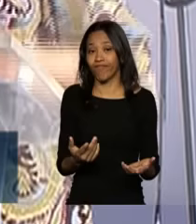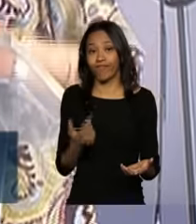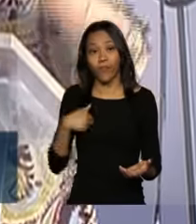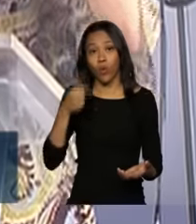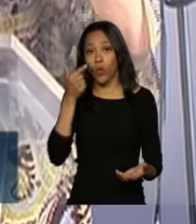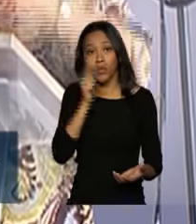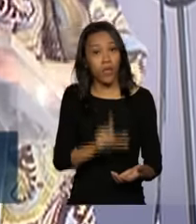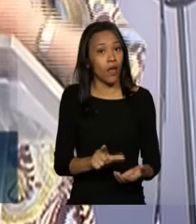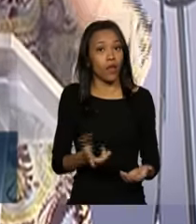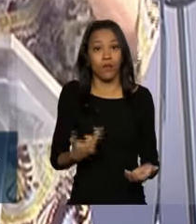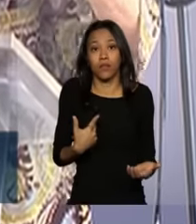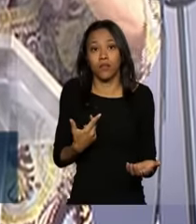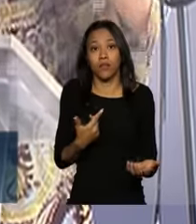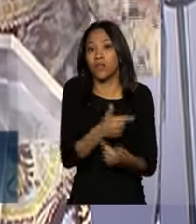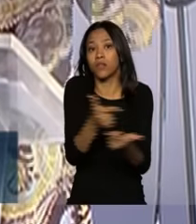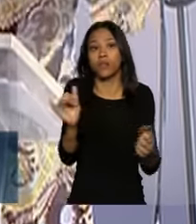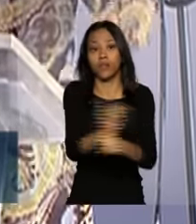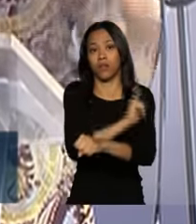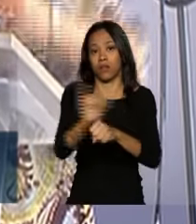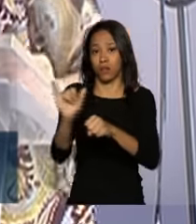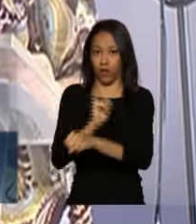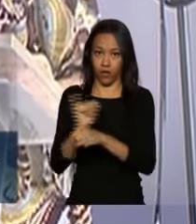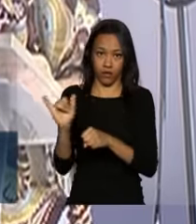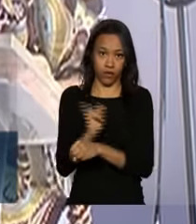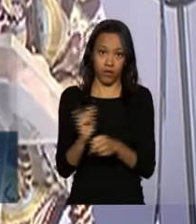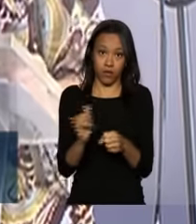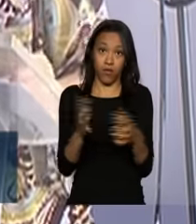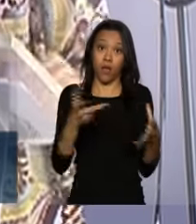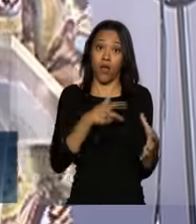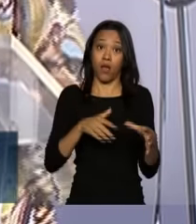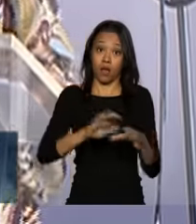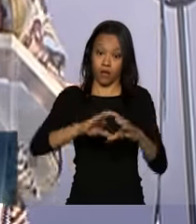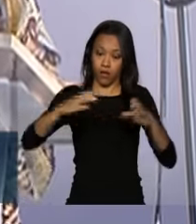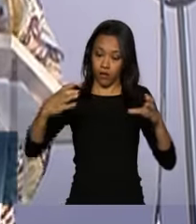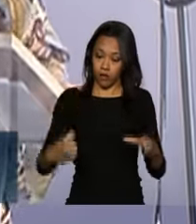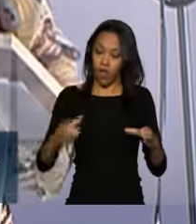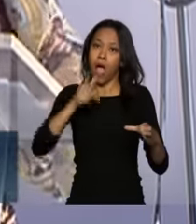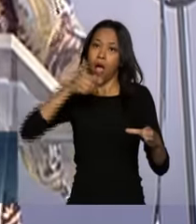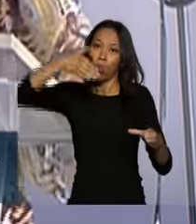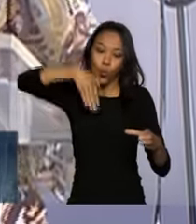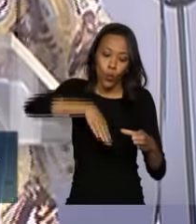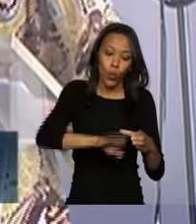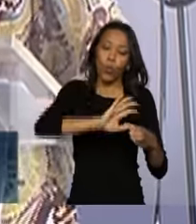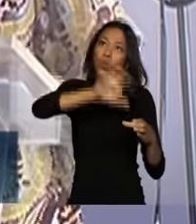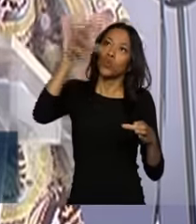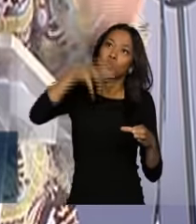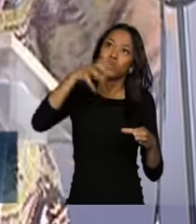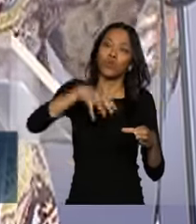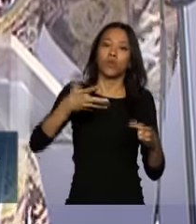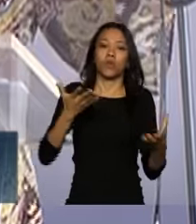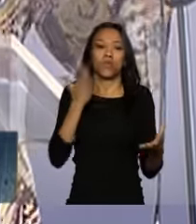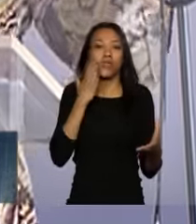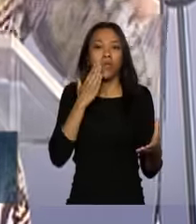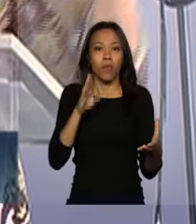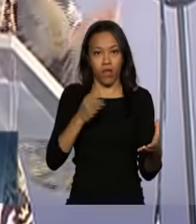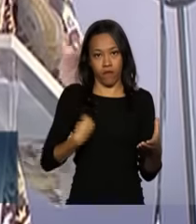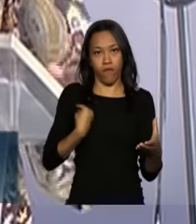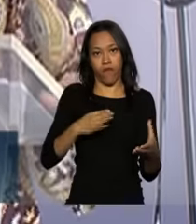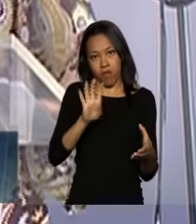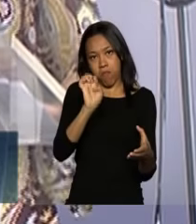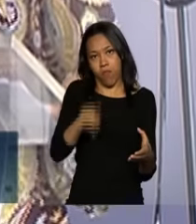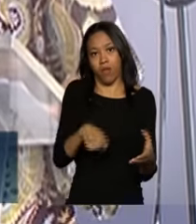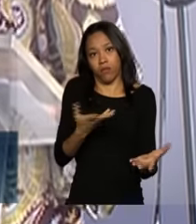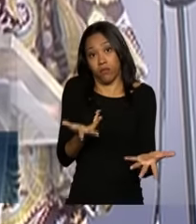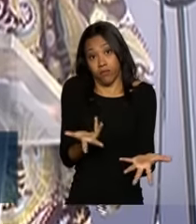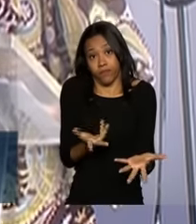você não consegue, sem mecanismos de armazenar a água, você não consegue conviver com a seca. E aí, nós